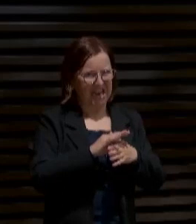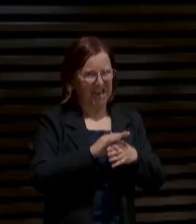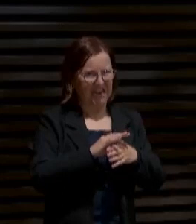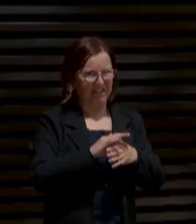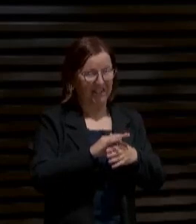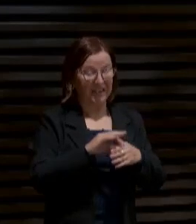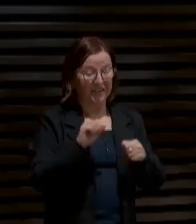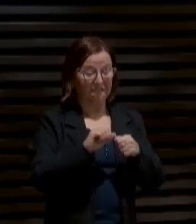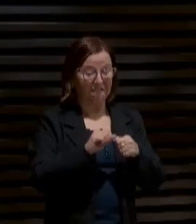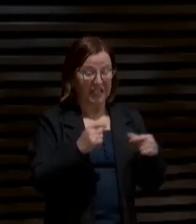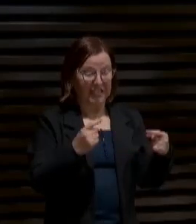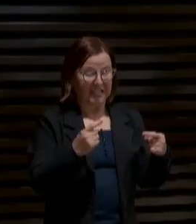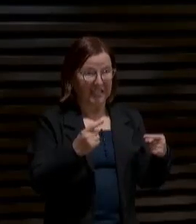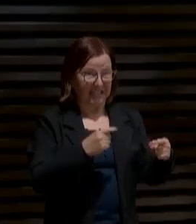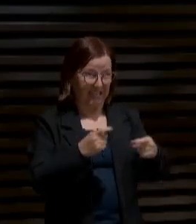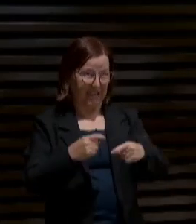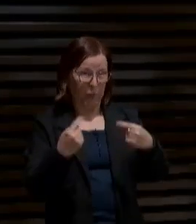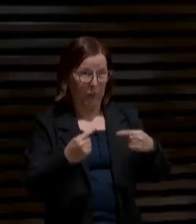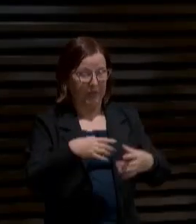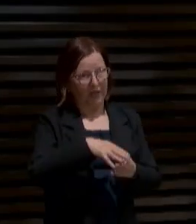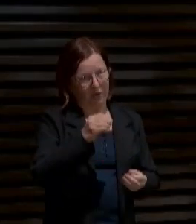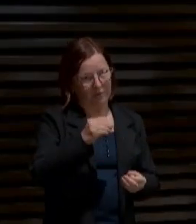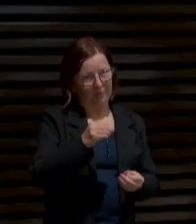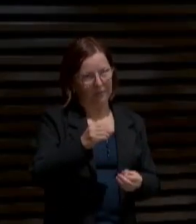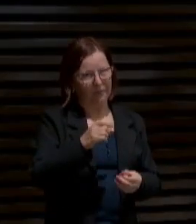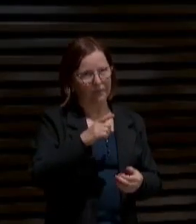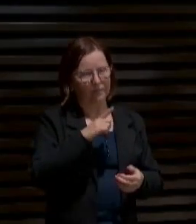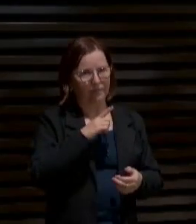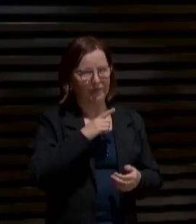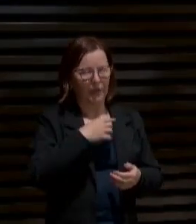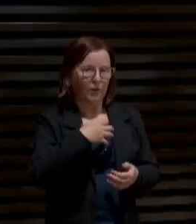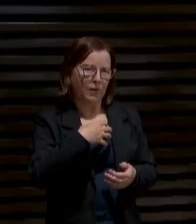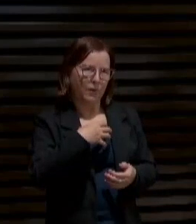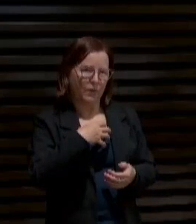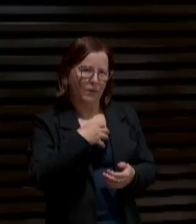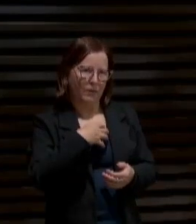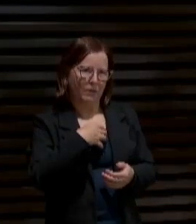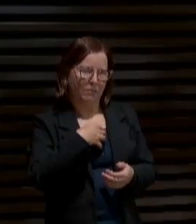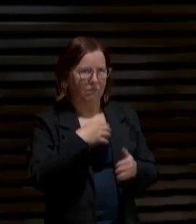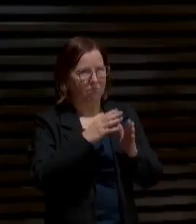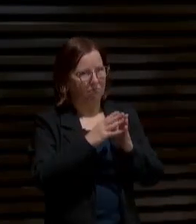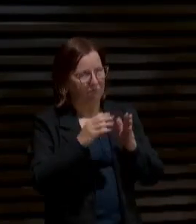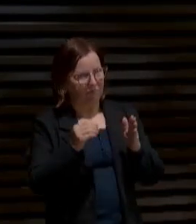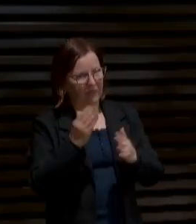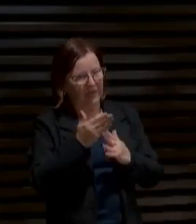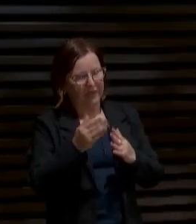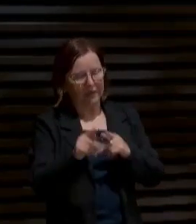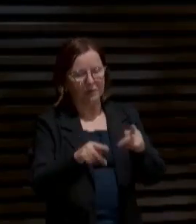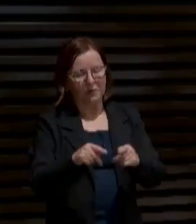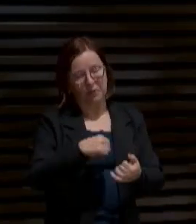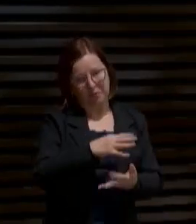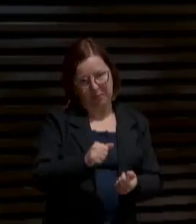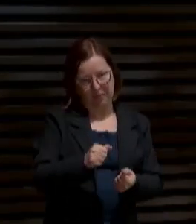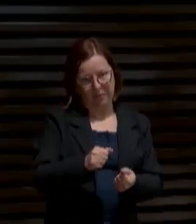contra a alma tendo conduta exemplar no meio dos gentios para que quando ele os acusarem